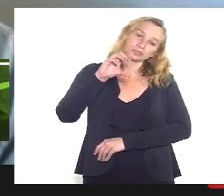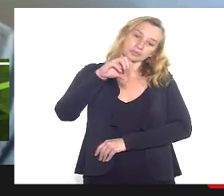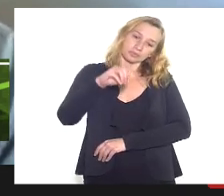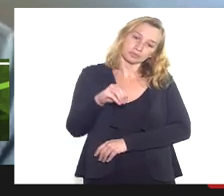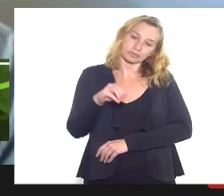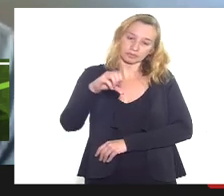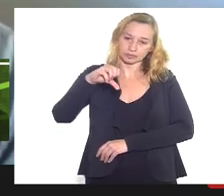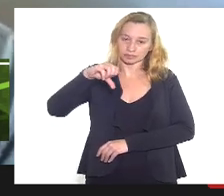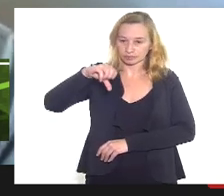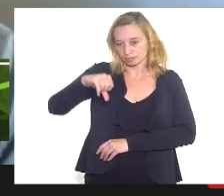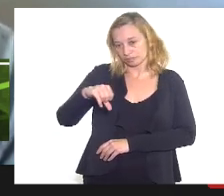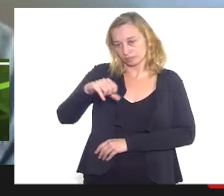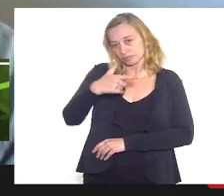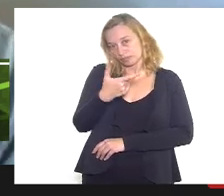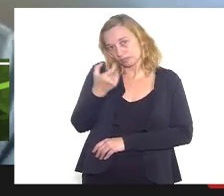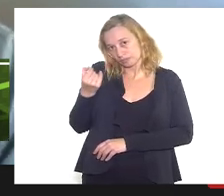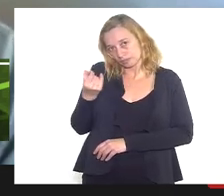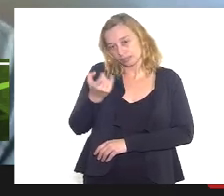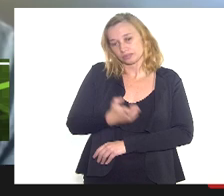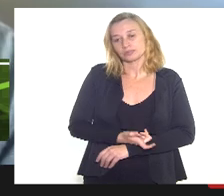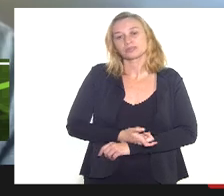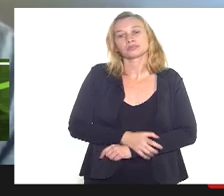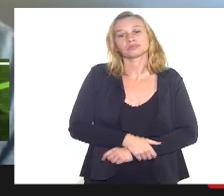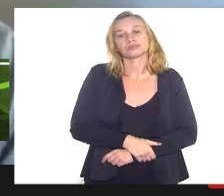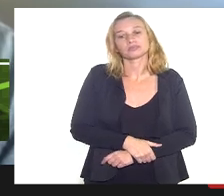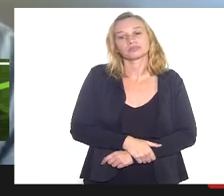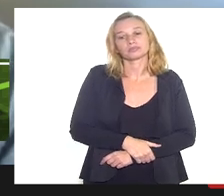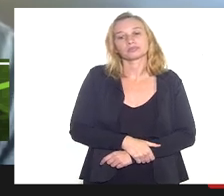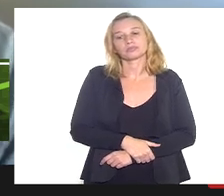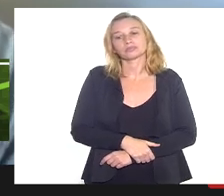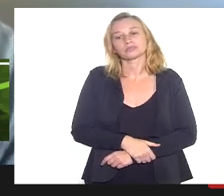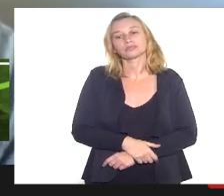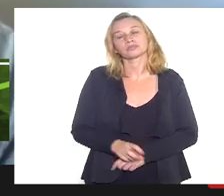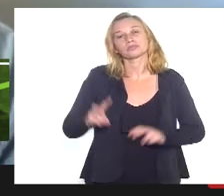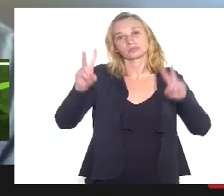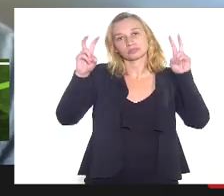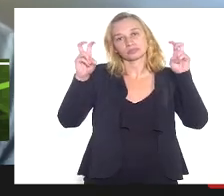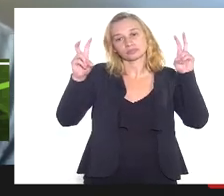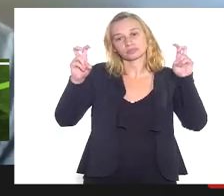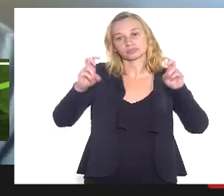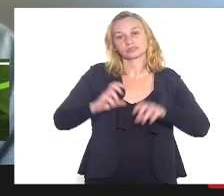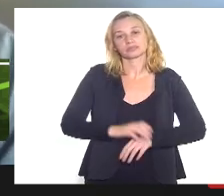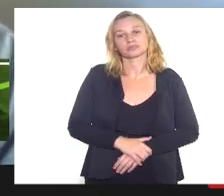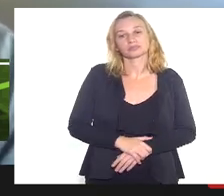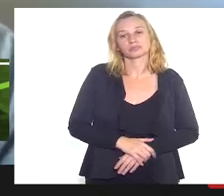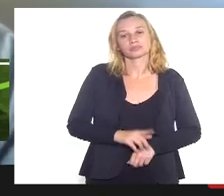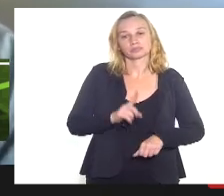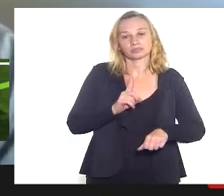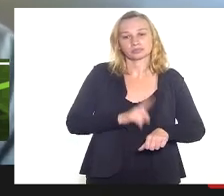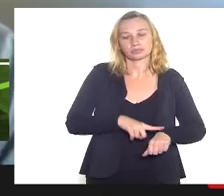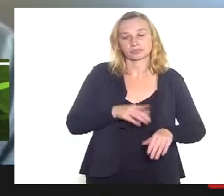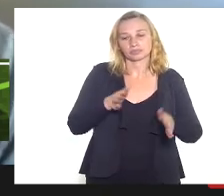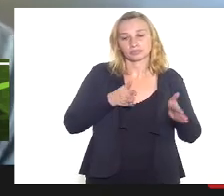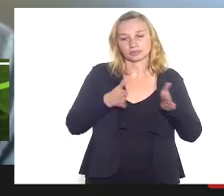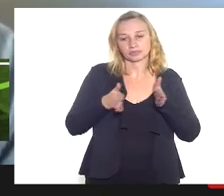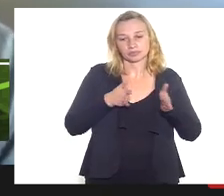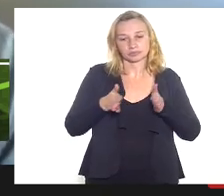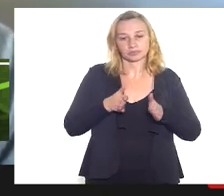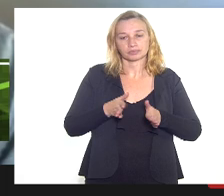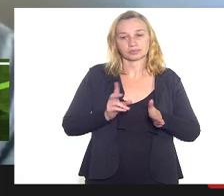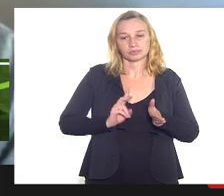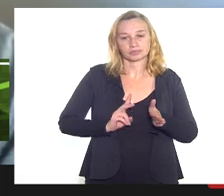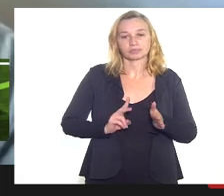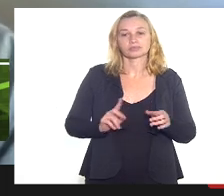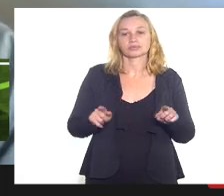8890 de 20, né? E com um tema bens de caráter temporário, bens de caráter